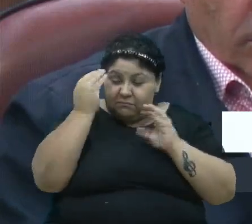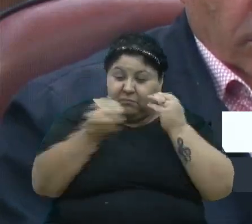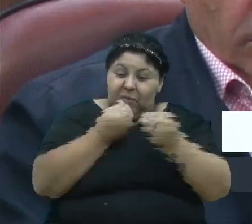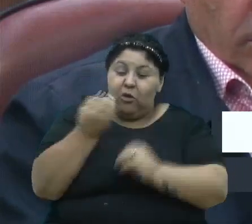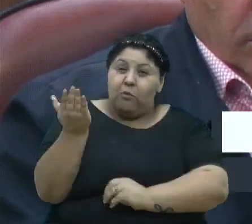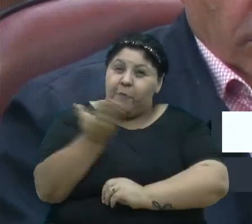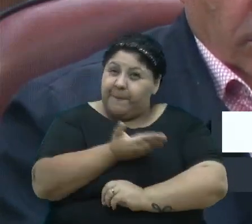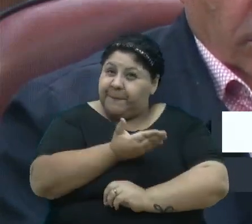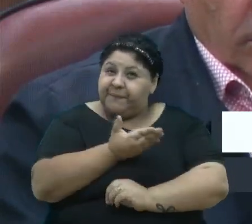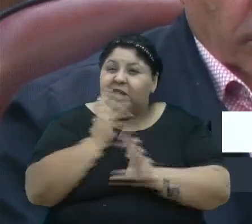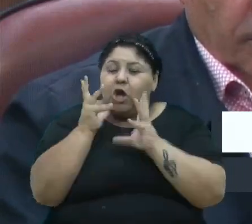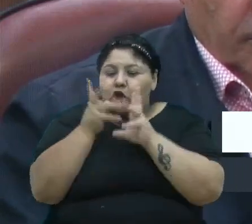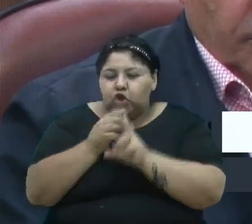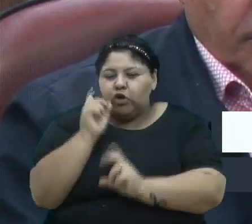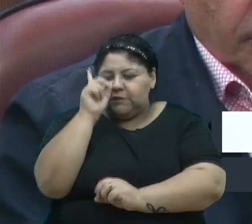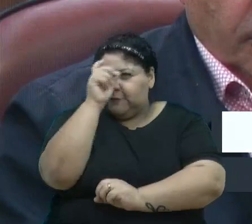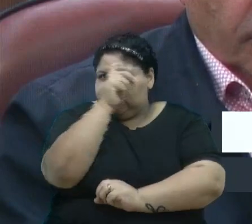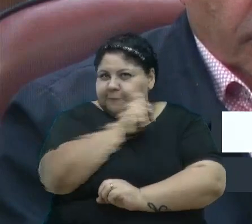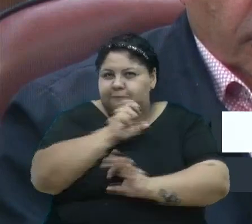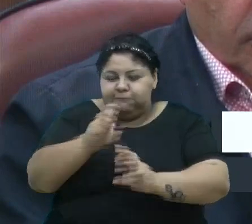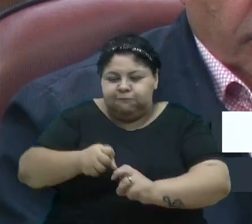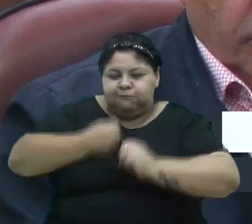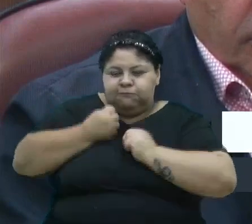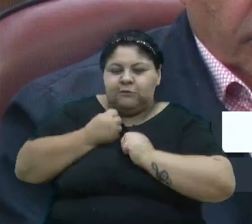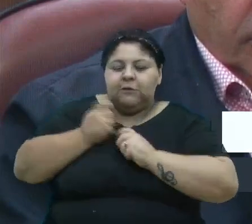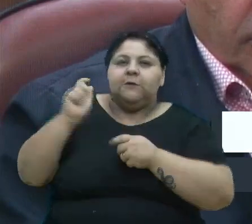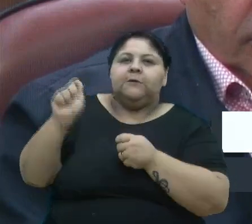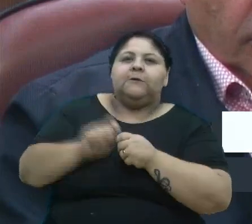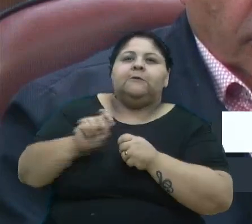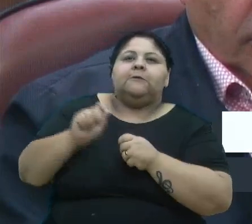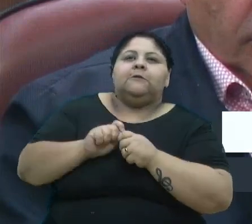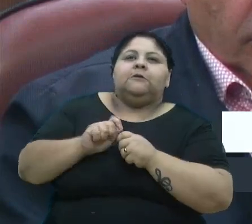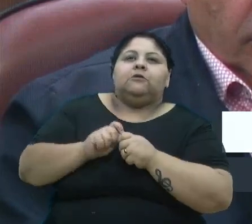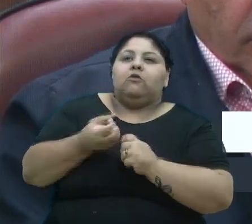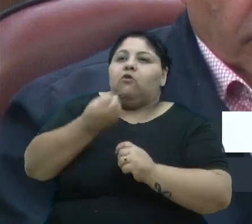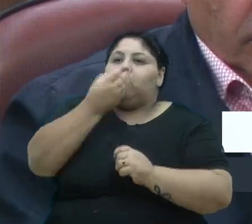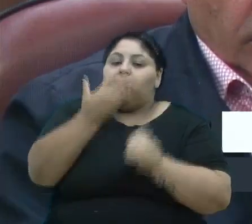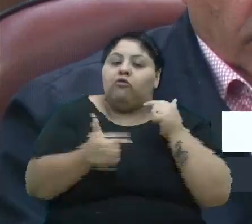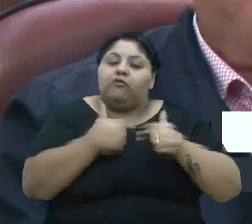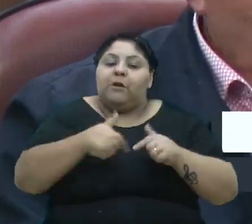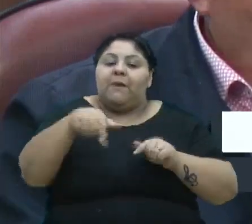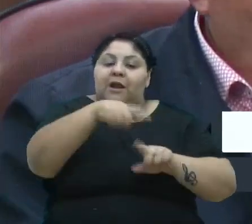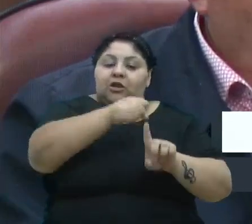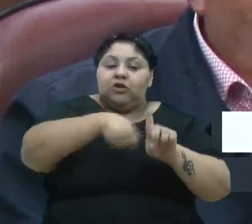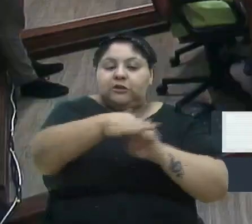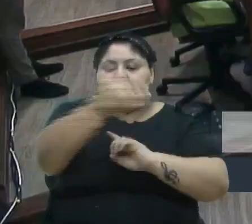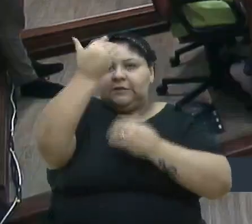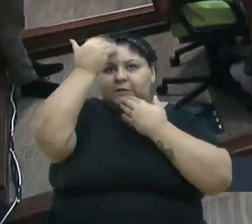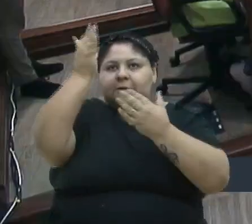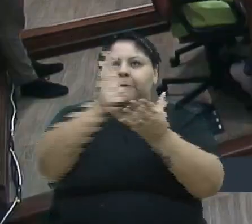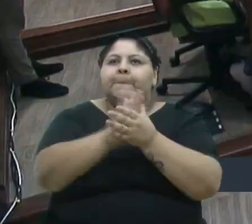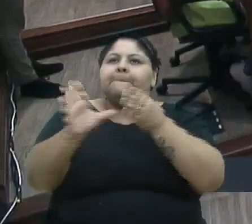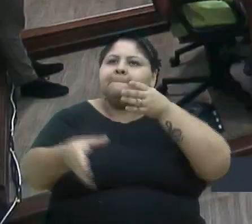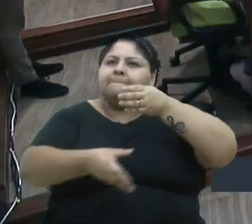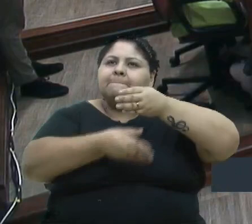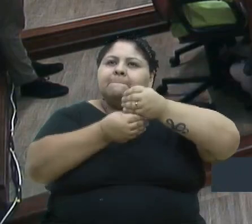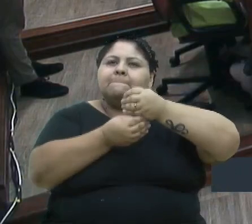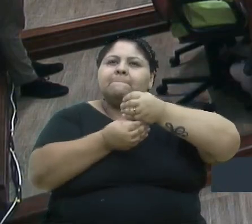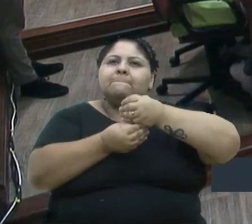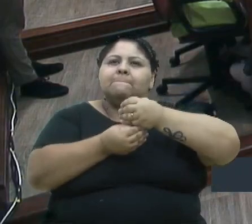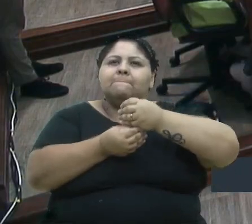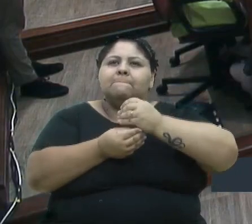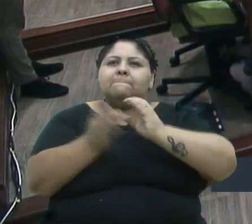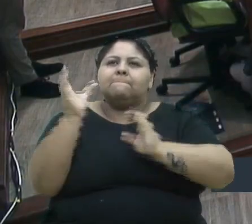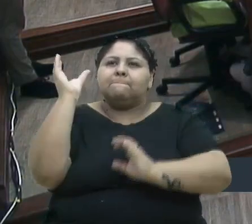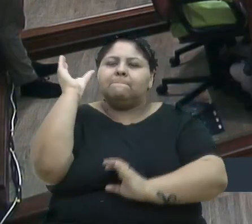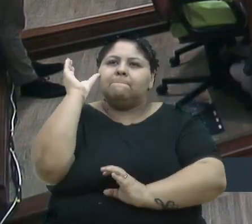vocês, com todas as dificuldades que enfrentam, para fazer e prestar um bom serviço à nossa sociedade. Muito obrigado. Sua parte, vereador Cadori.